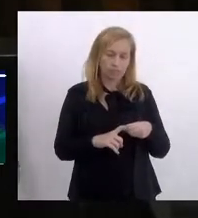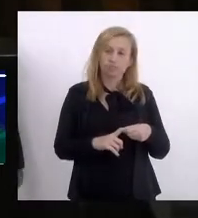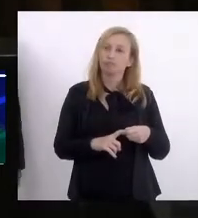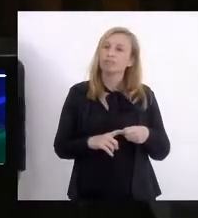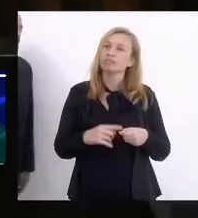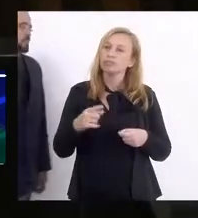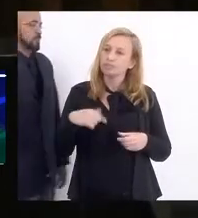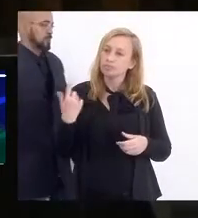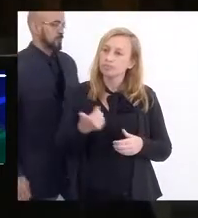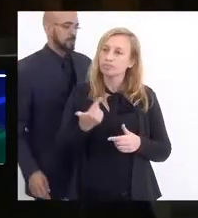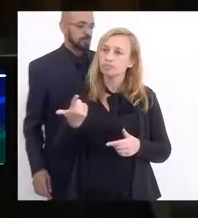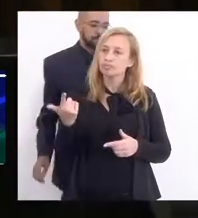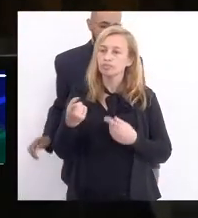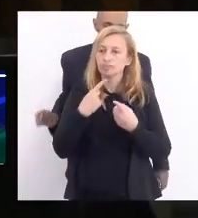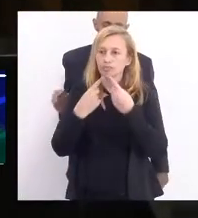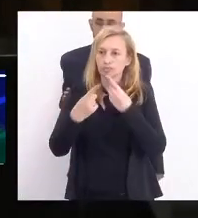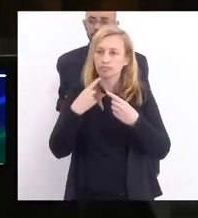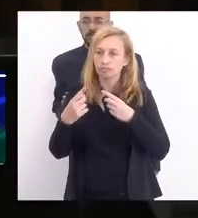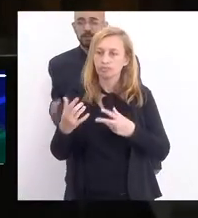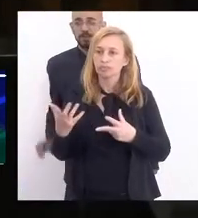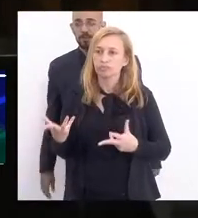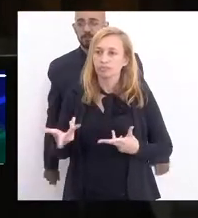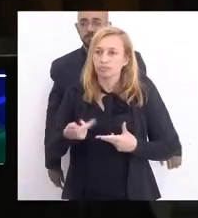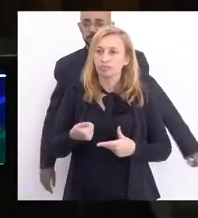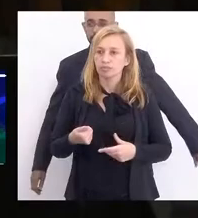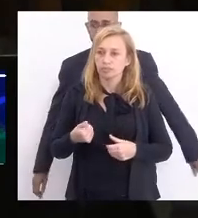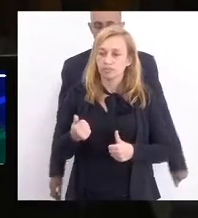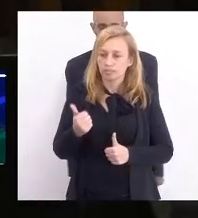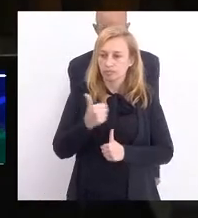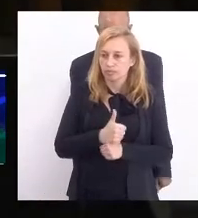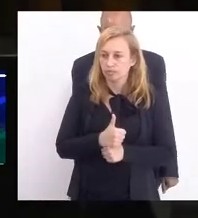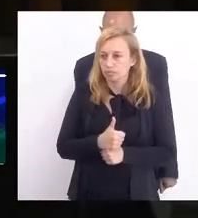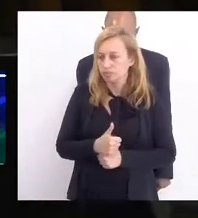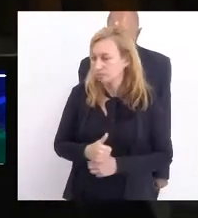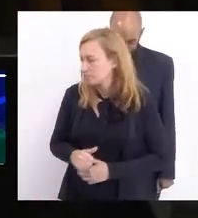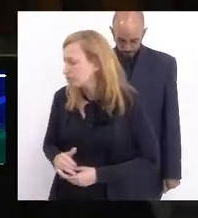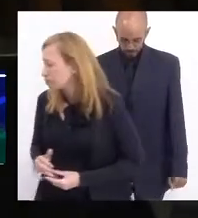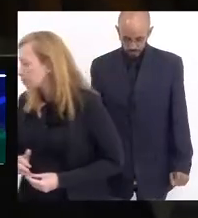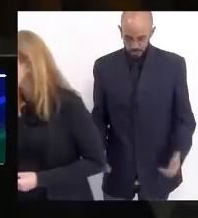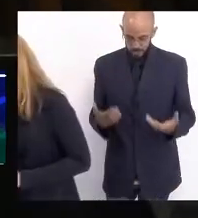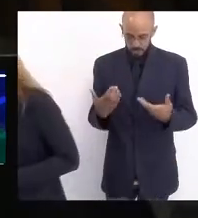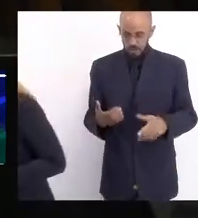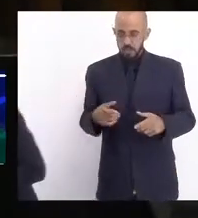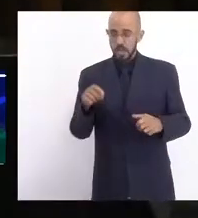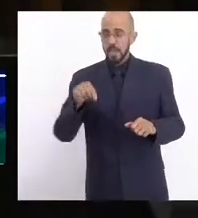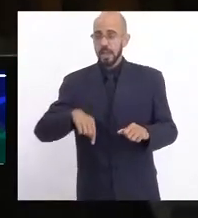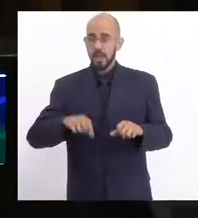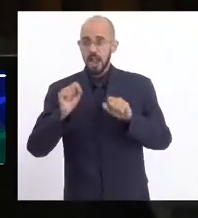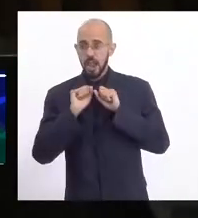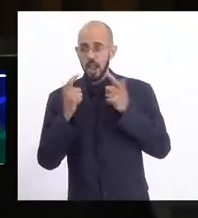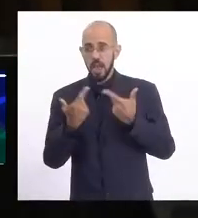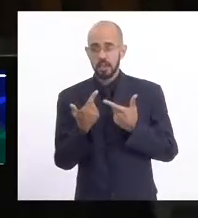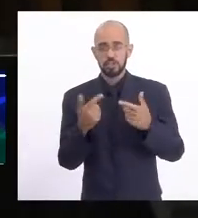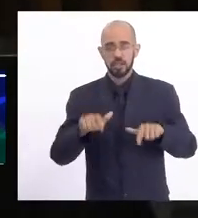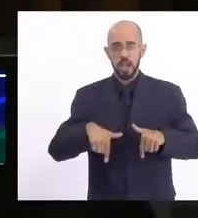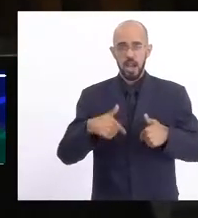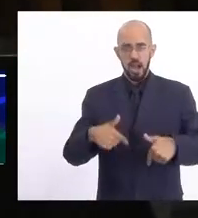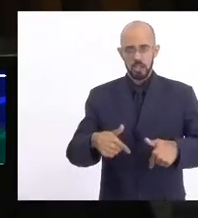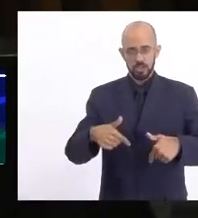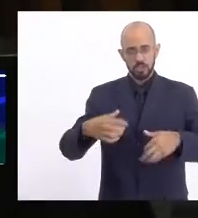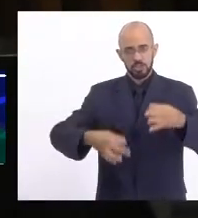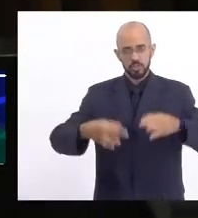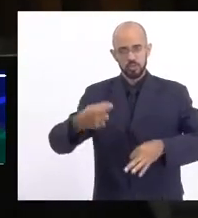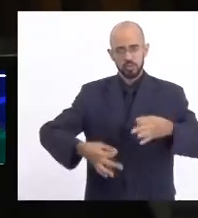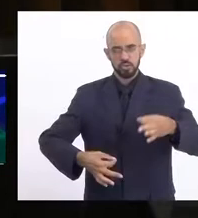gente enfrente o debate de mérito no plenário, porque a gente quer que essa Casa possa agir na justiça,